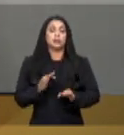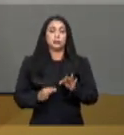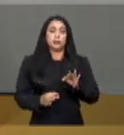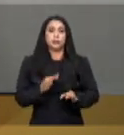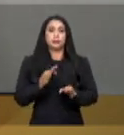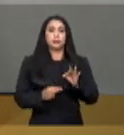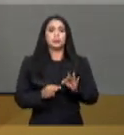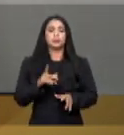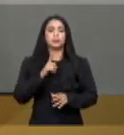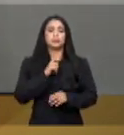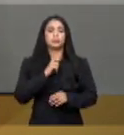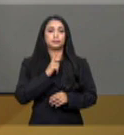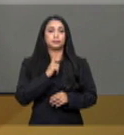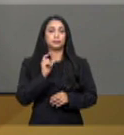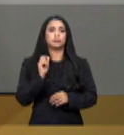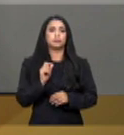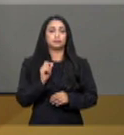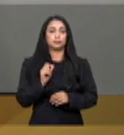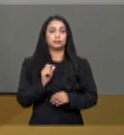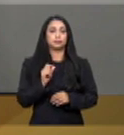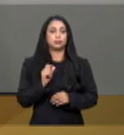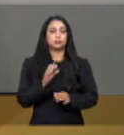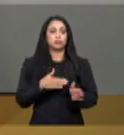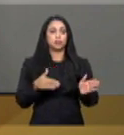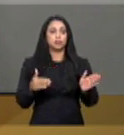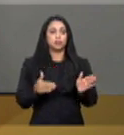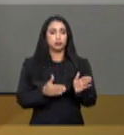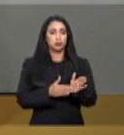ressalvados os casos ajuizados